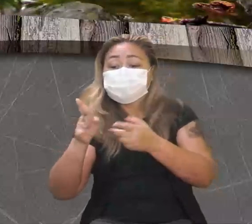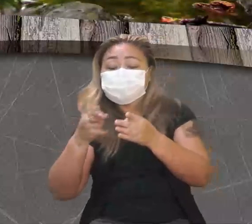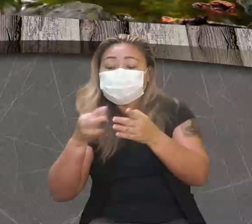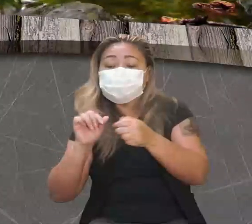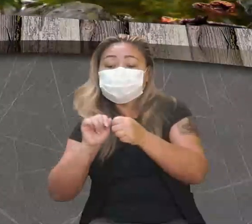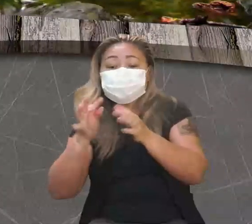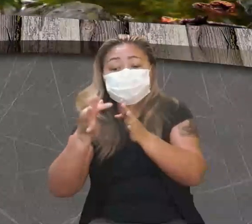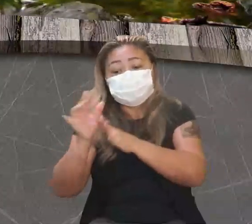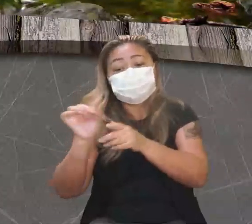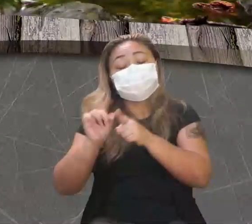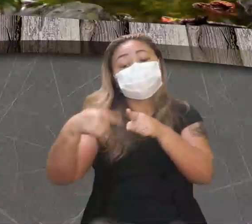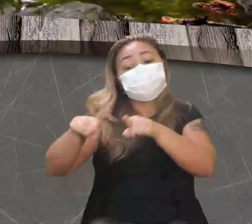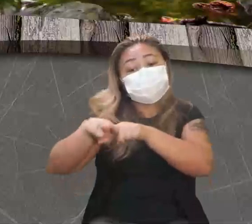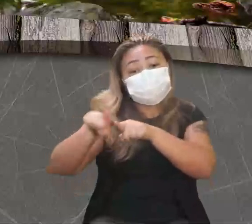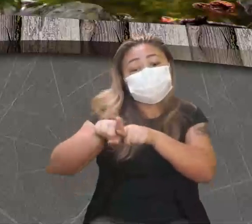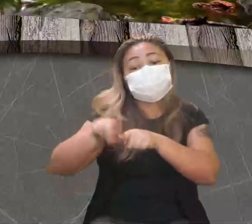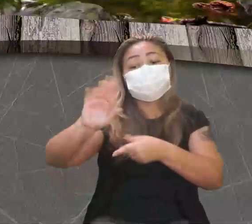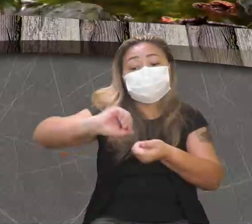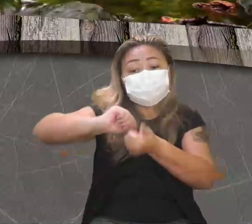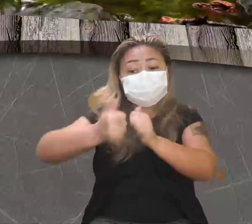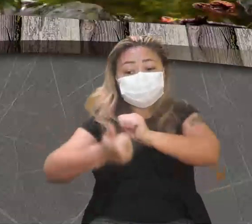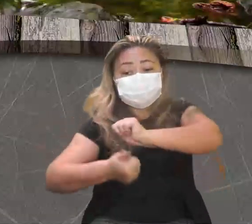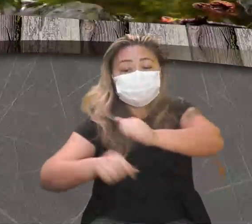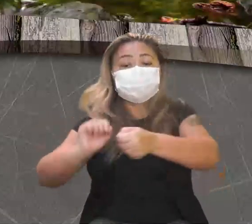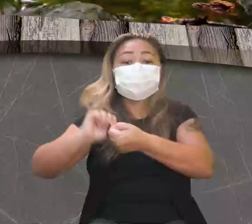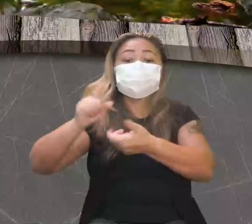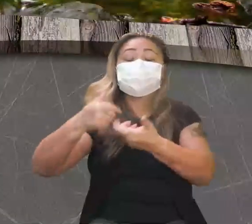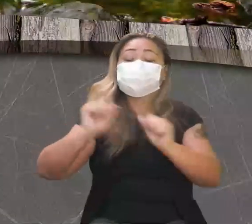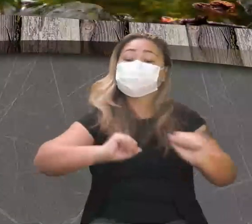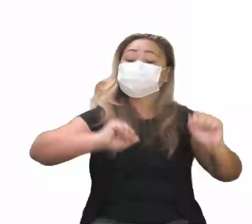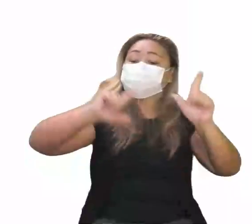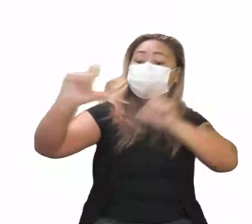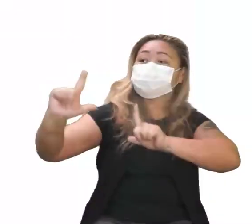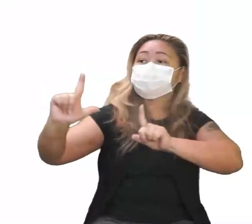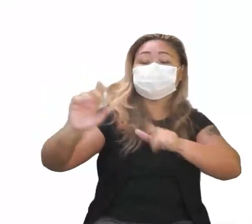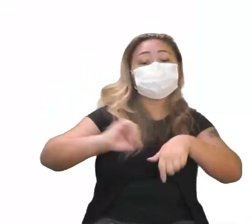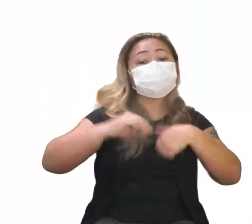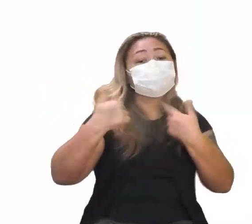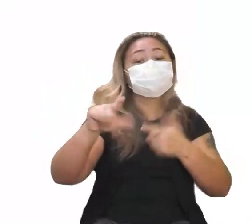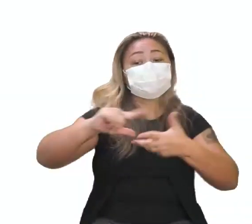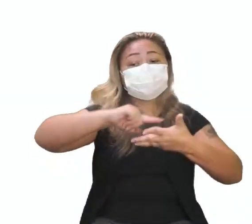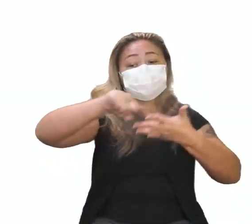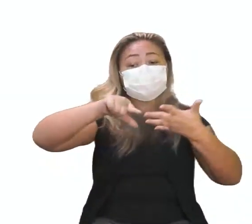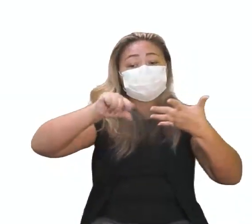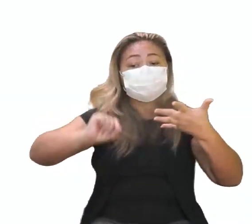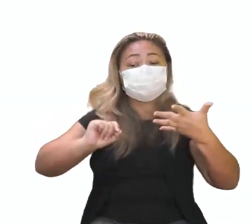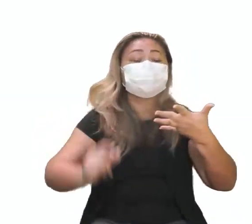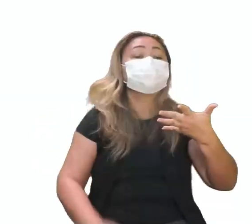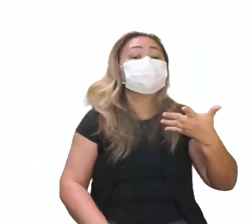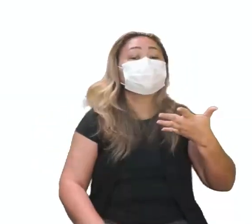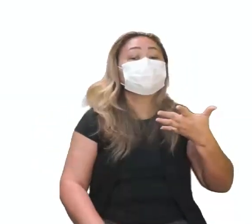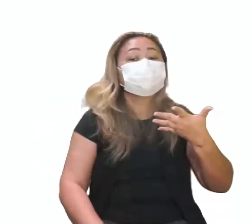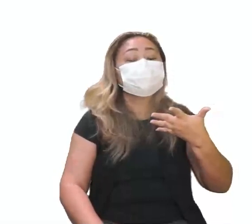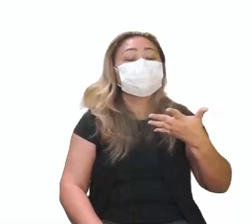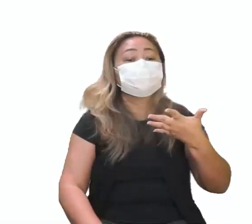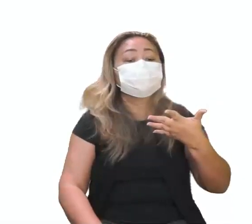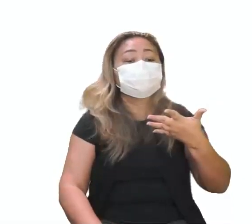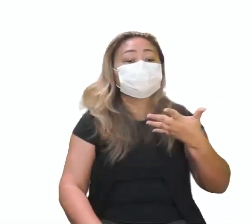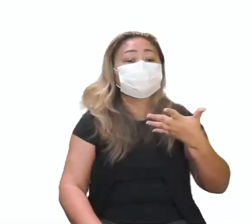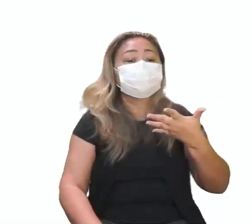utilizam desse tipo de manipulação. Joga na tela para a gente ver quais alternativas, então. Vamos lá?